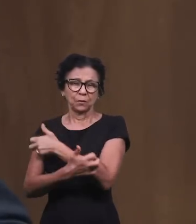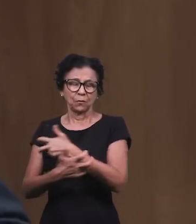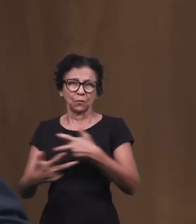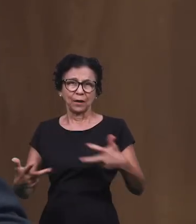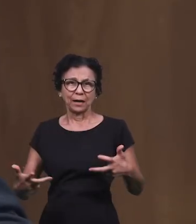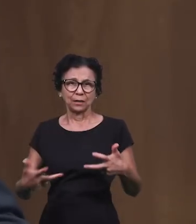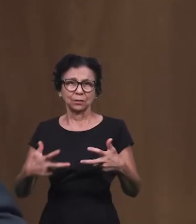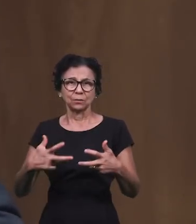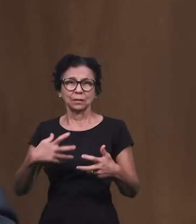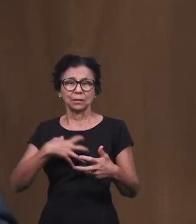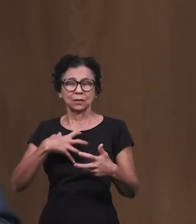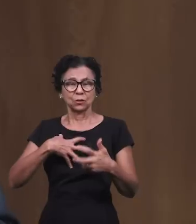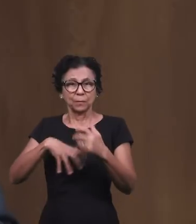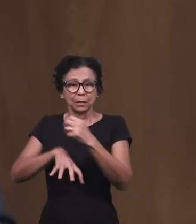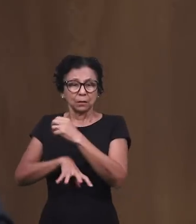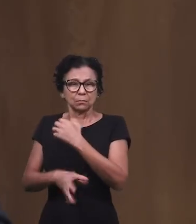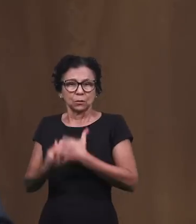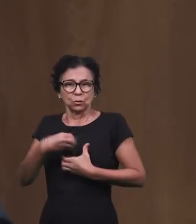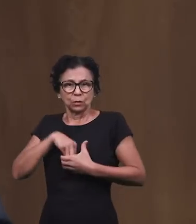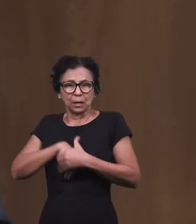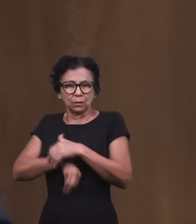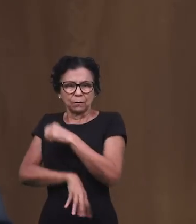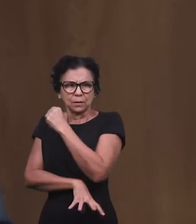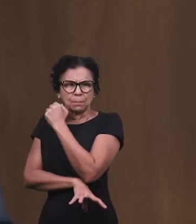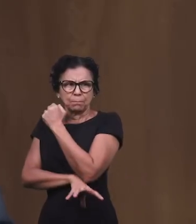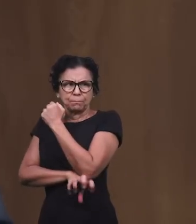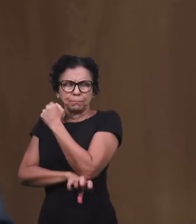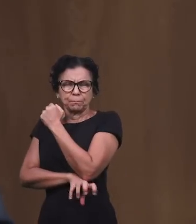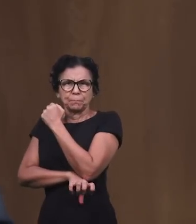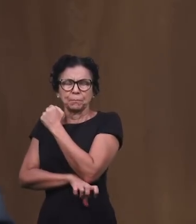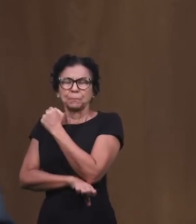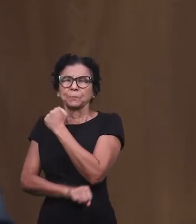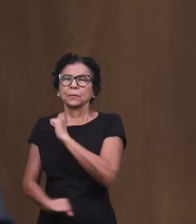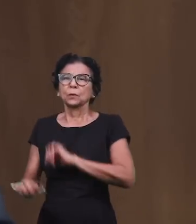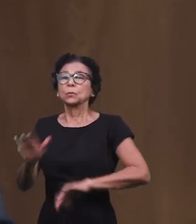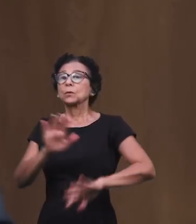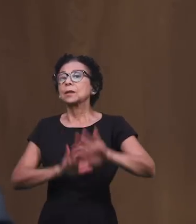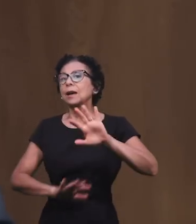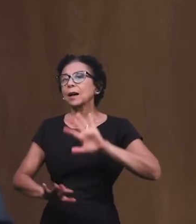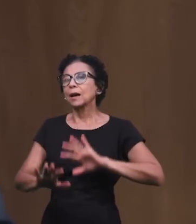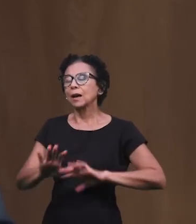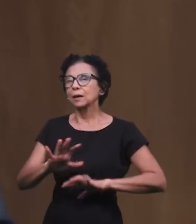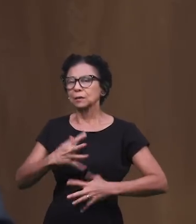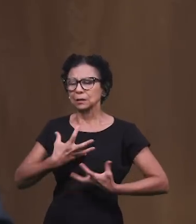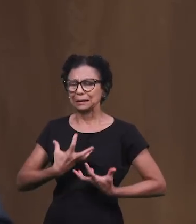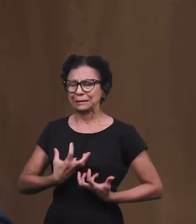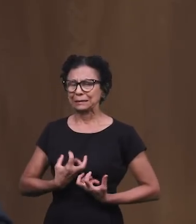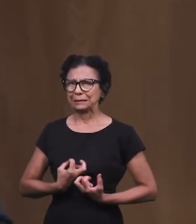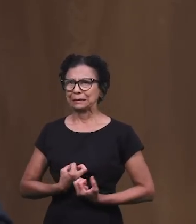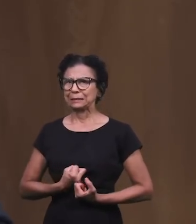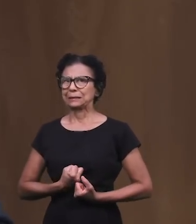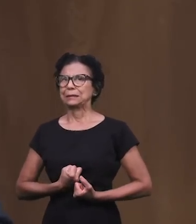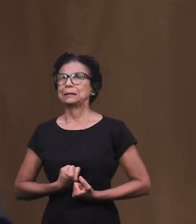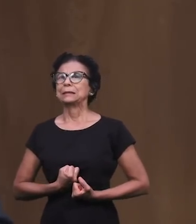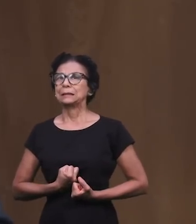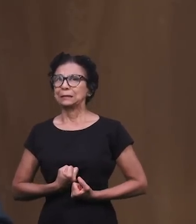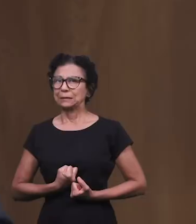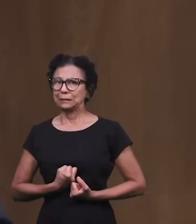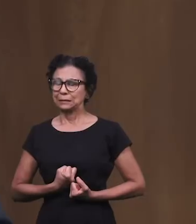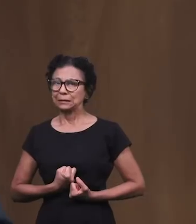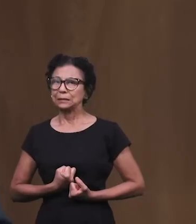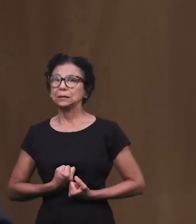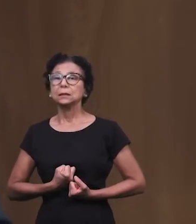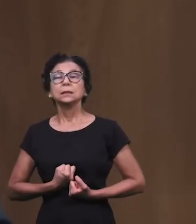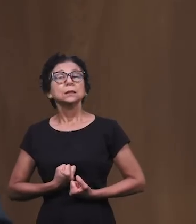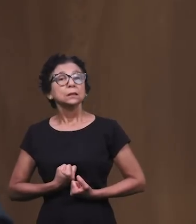brotar. E há, inclusive, aqui um alerta, uma advertência. E contamine